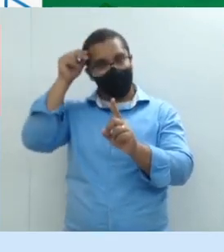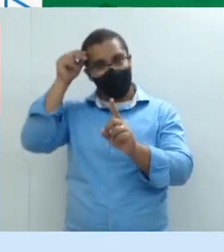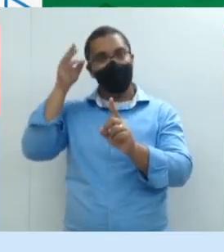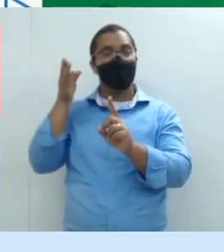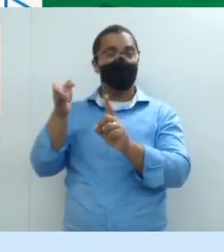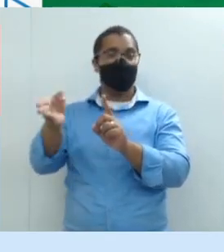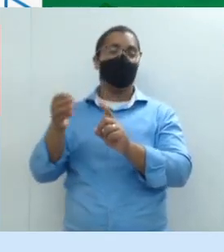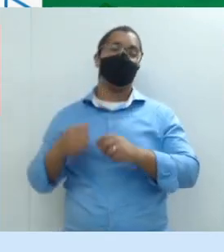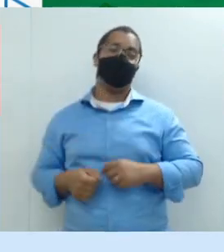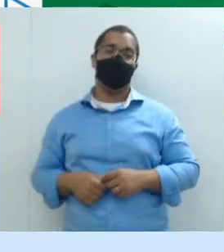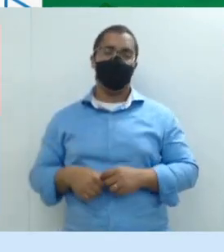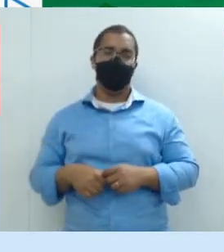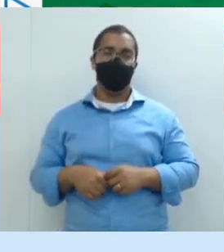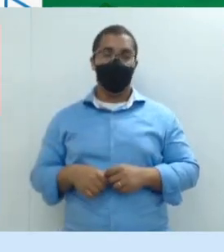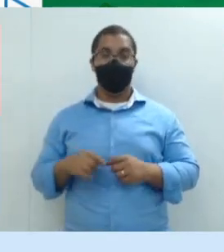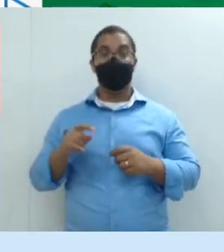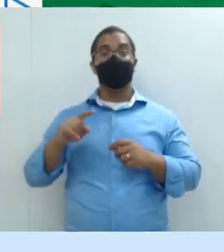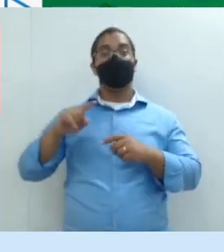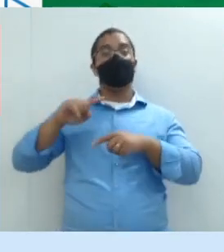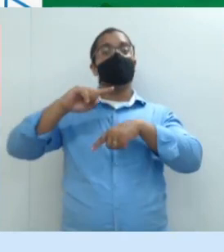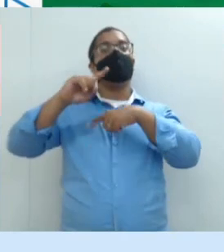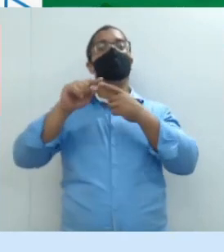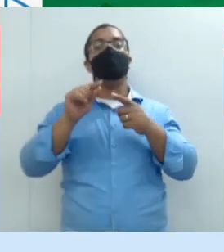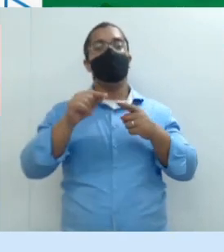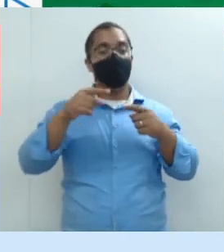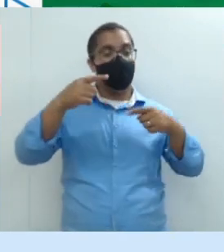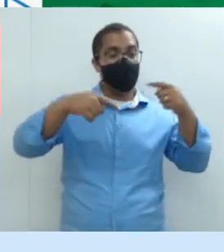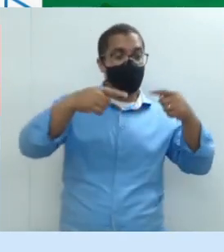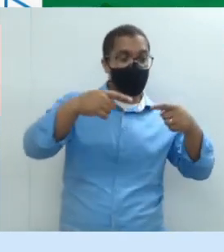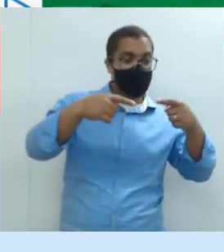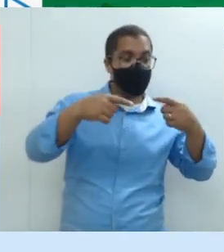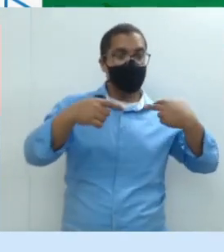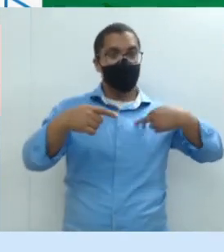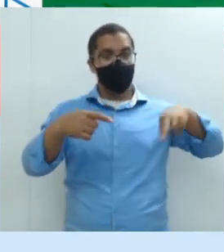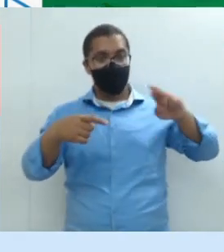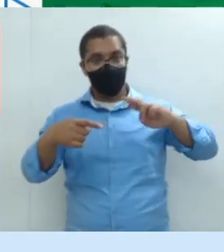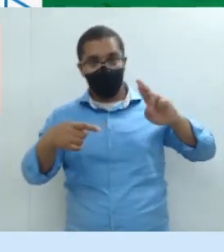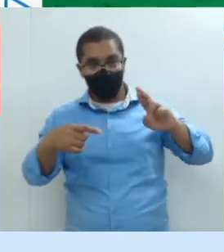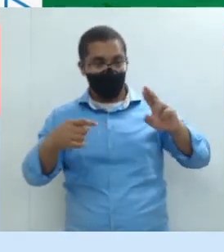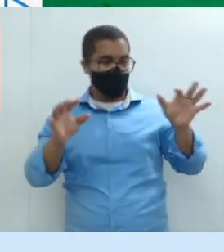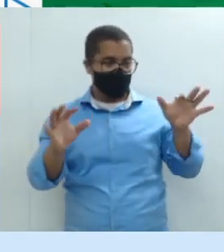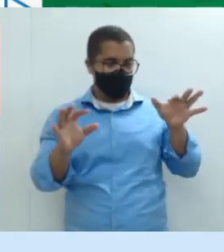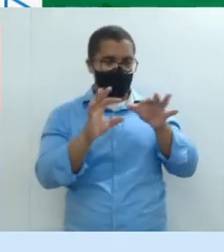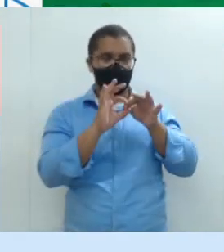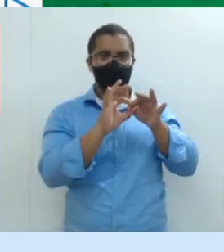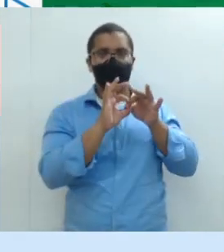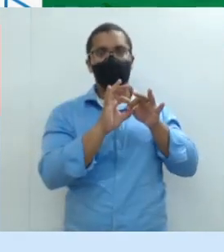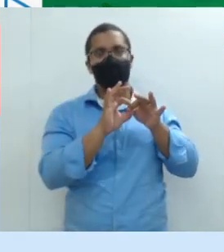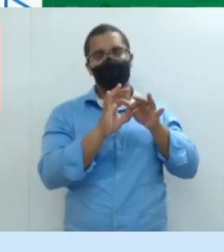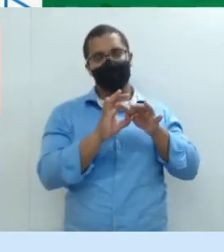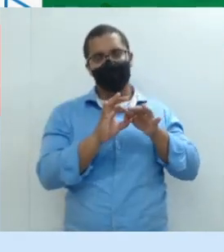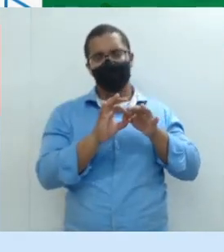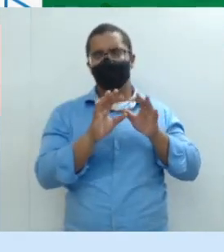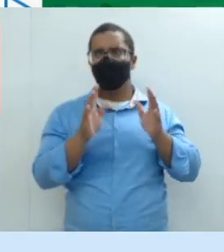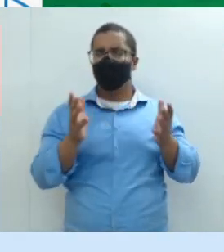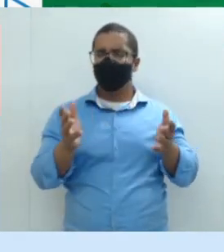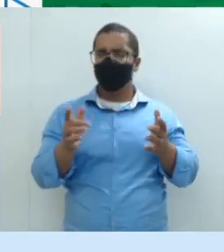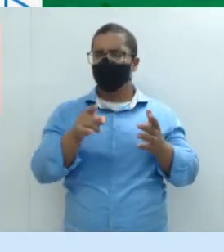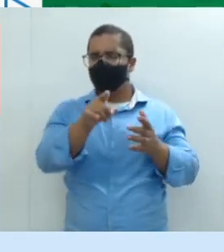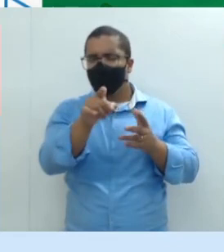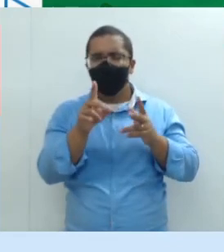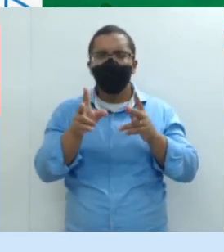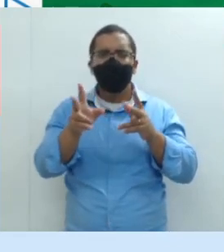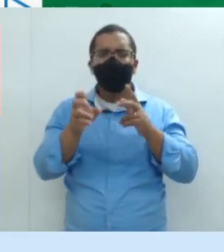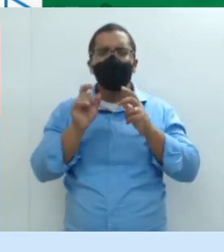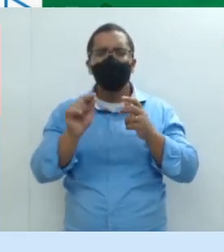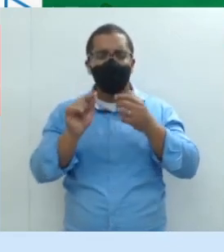si. A mistura é nítida. Política e religião agora, elas estão lado a lado. Nesse instante você vai perceber o que a